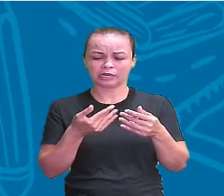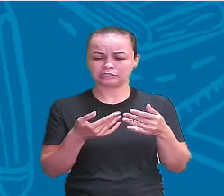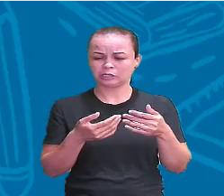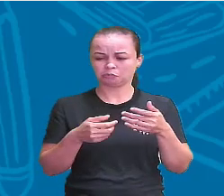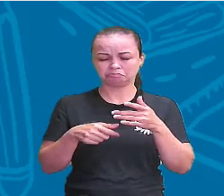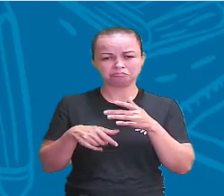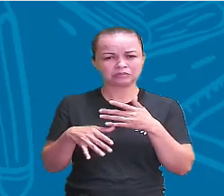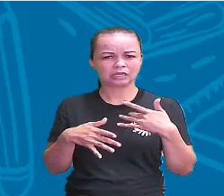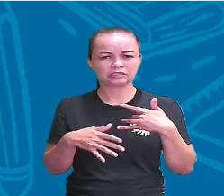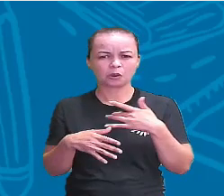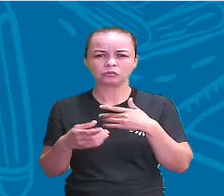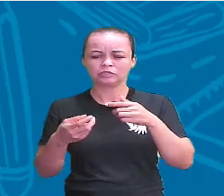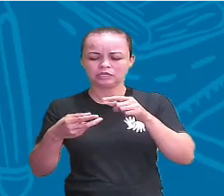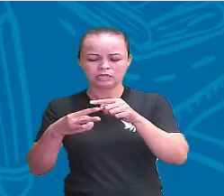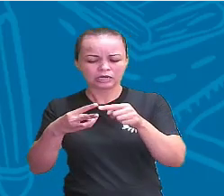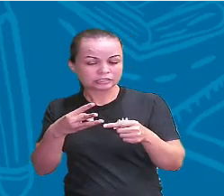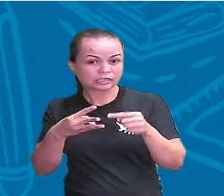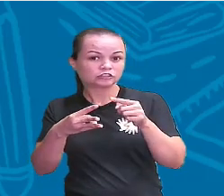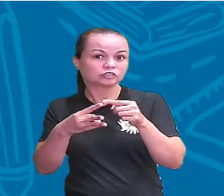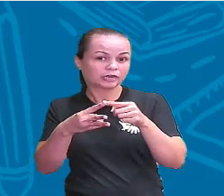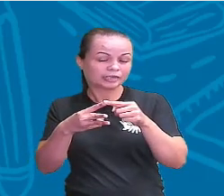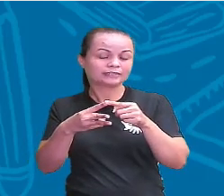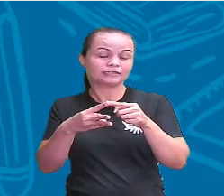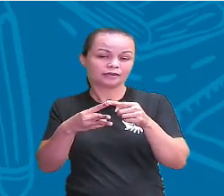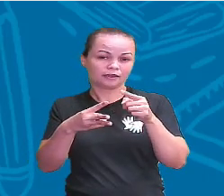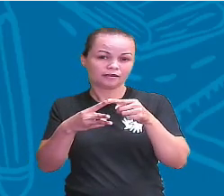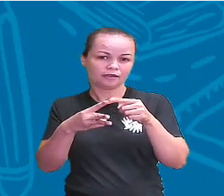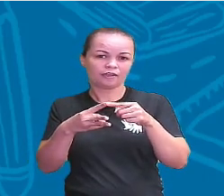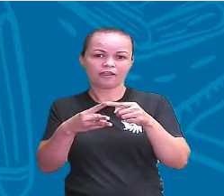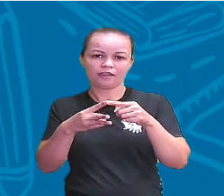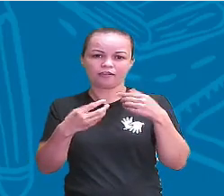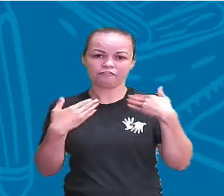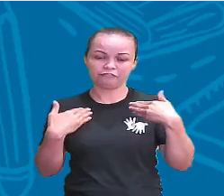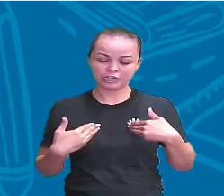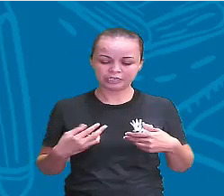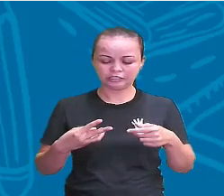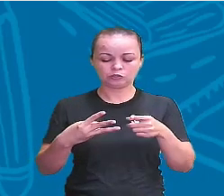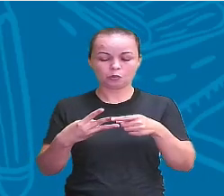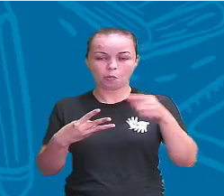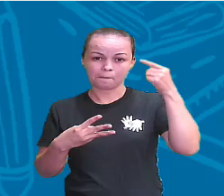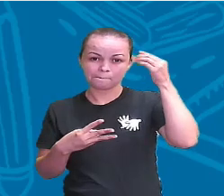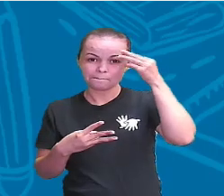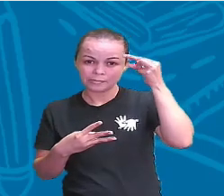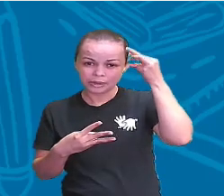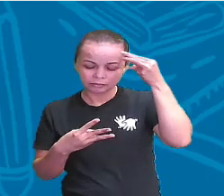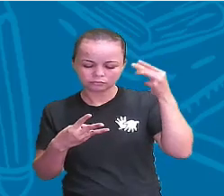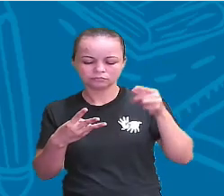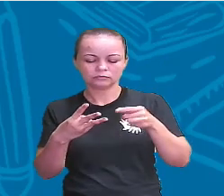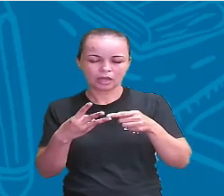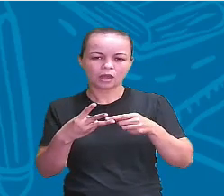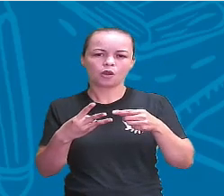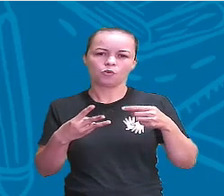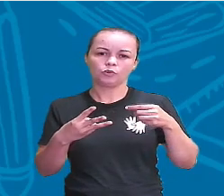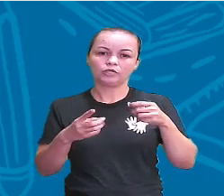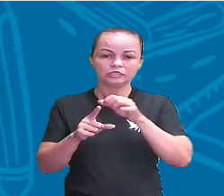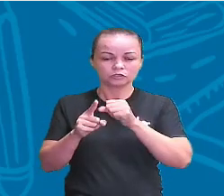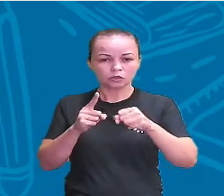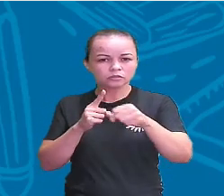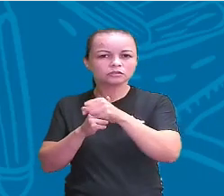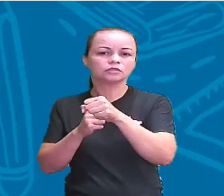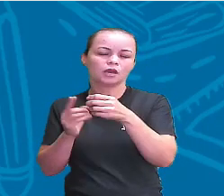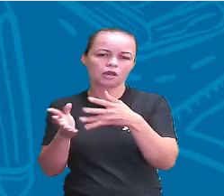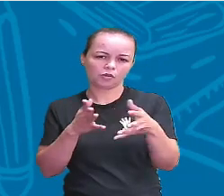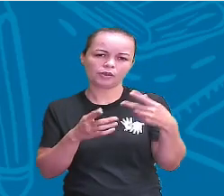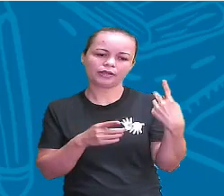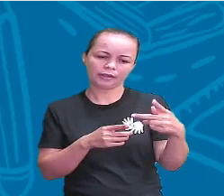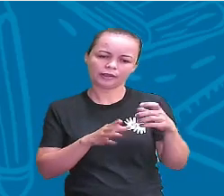seja ele físico, mental ou social, ela é caracterizada como um processo, né, de doença,